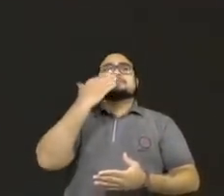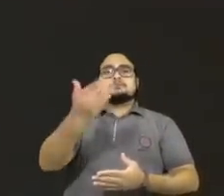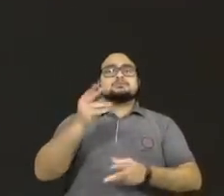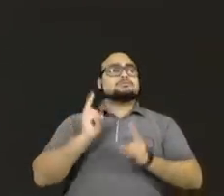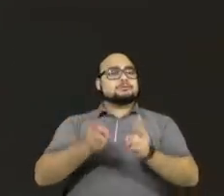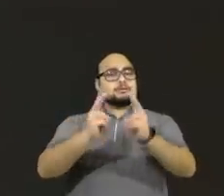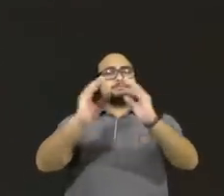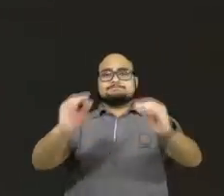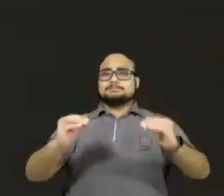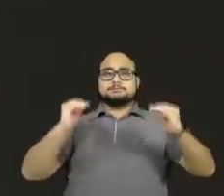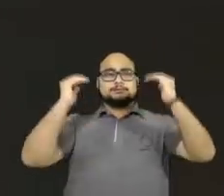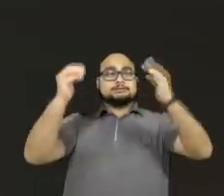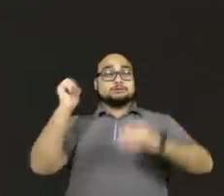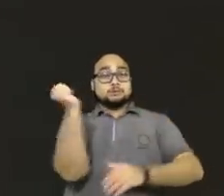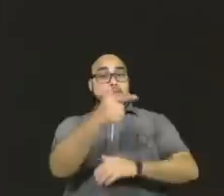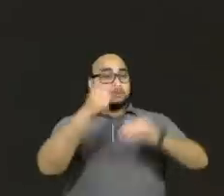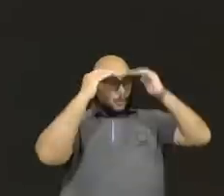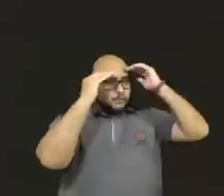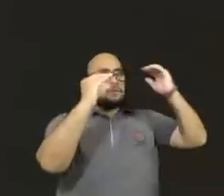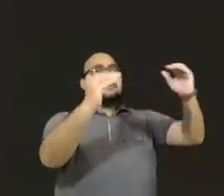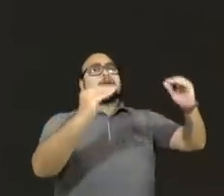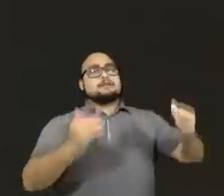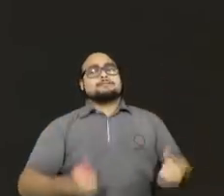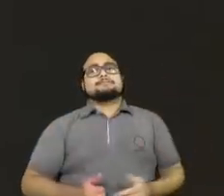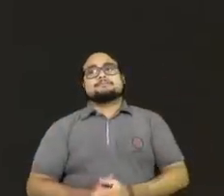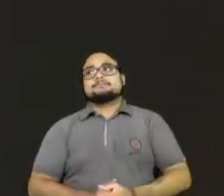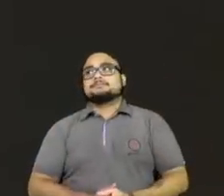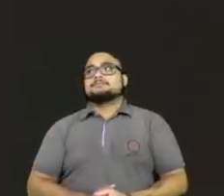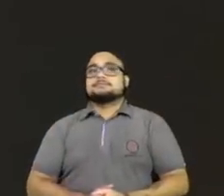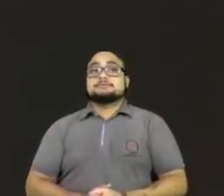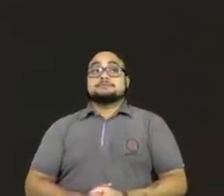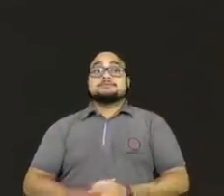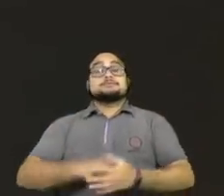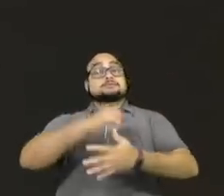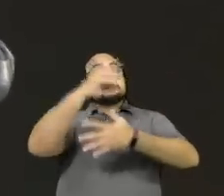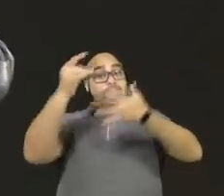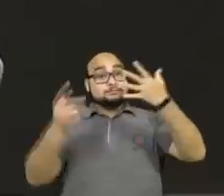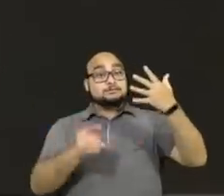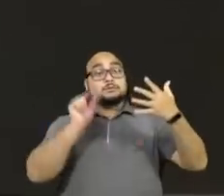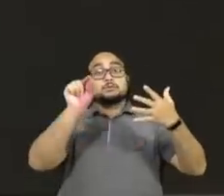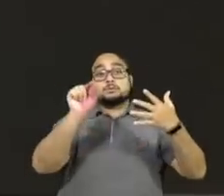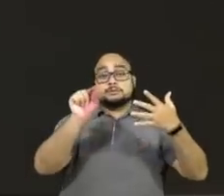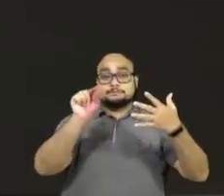do que a obediência. Agora, um detalhezinho interessante aqui.